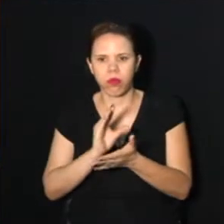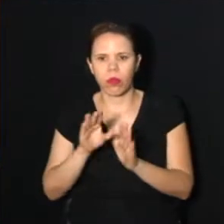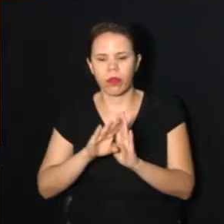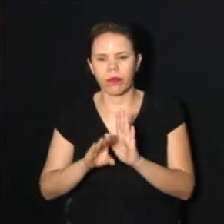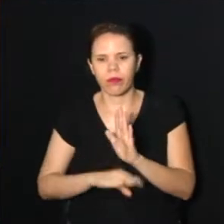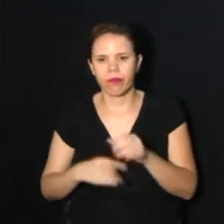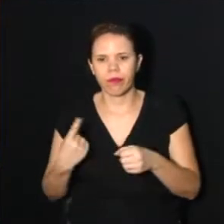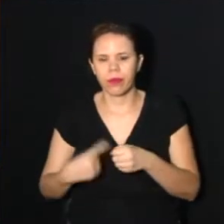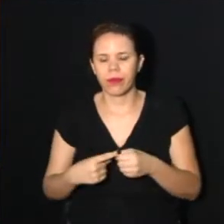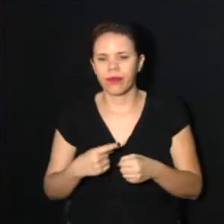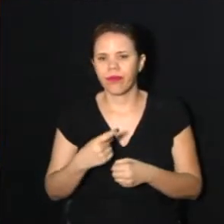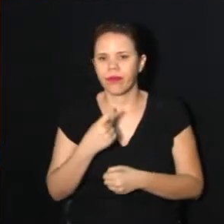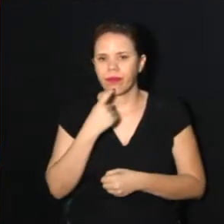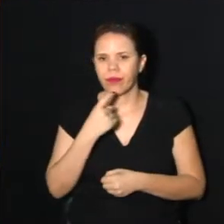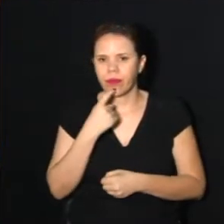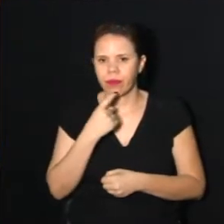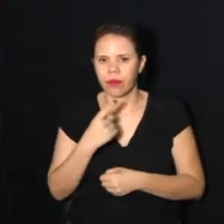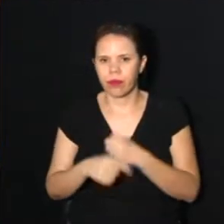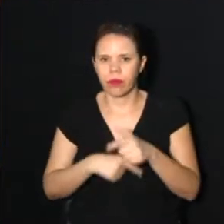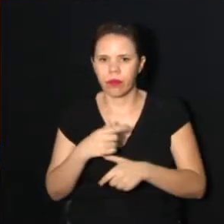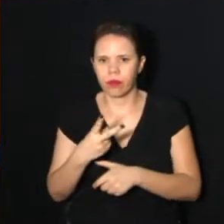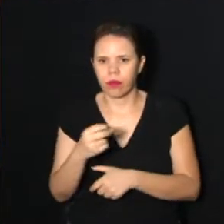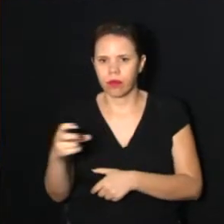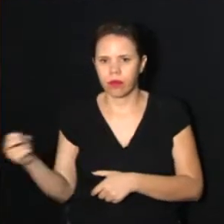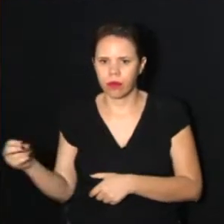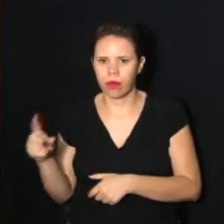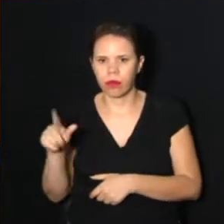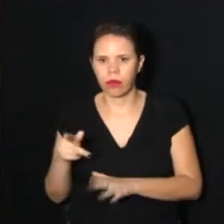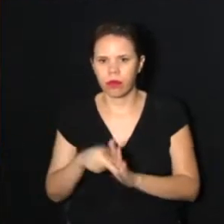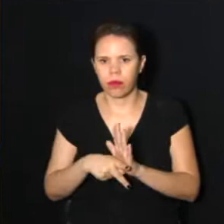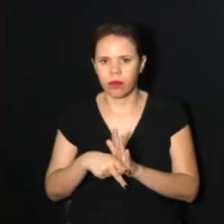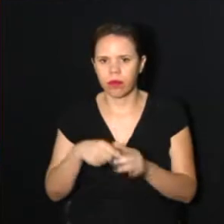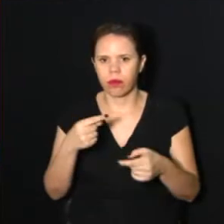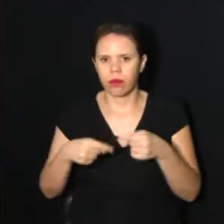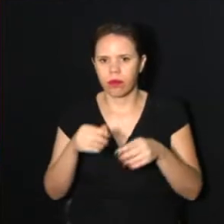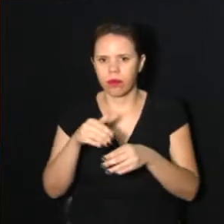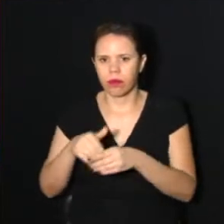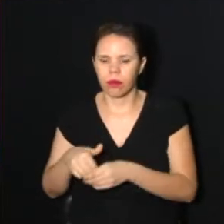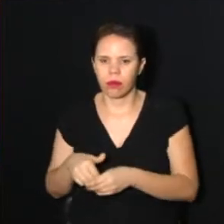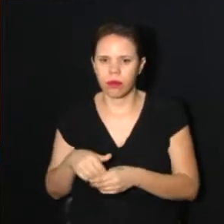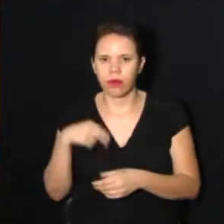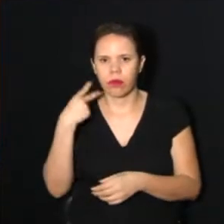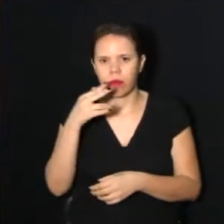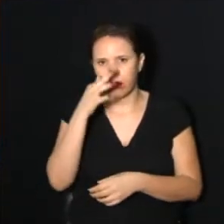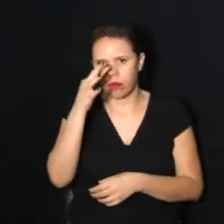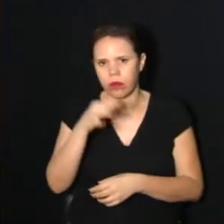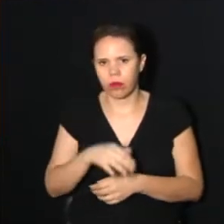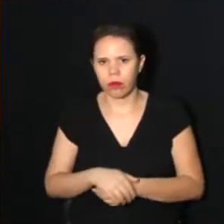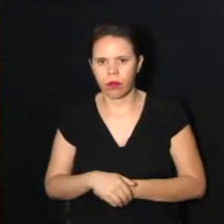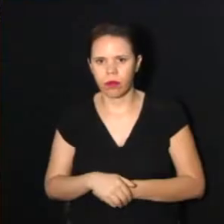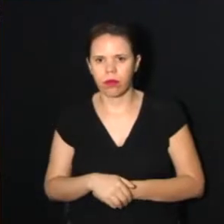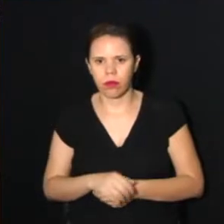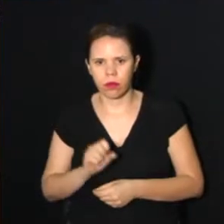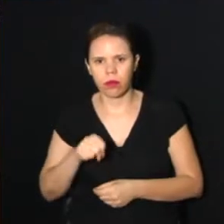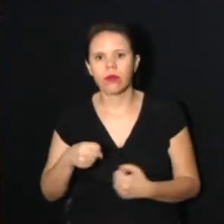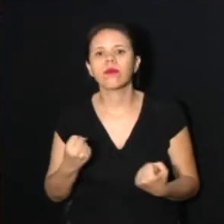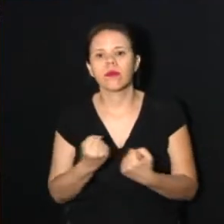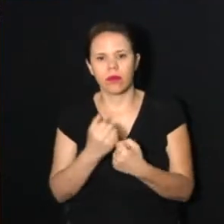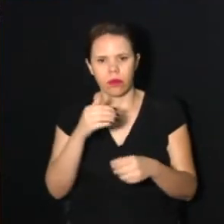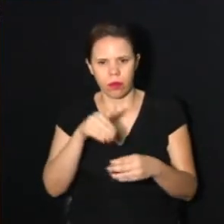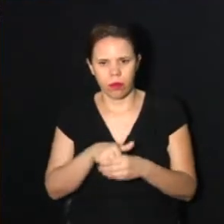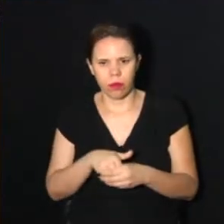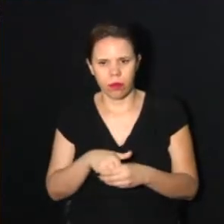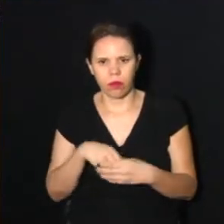Campinas para o exercício de 2020. Com parecer favorável, o projeto entra em discussão e votação, vereador Antônio Flores. Presidente, favorável. Vereador